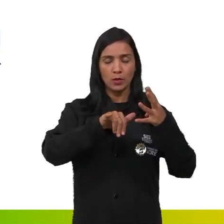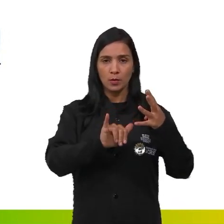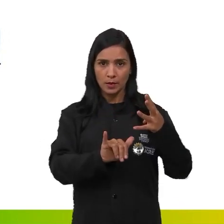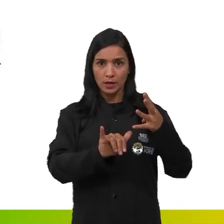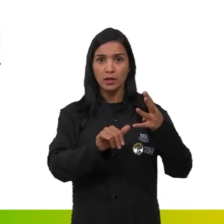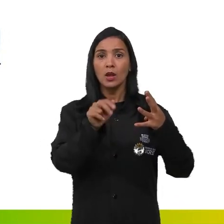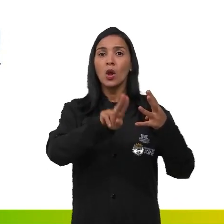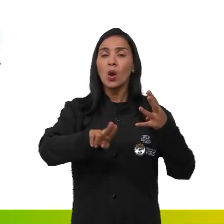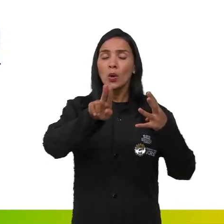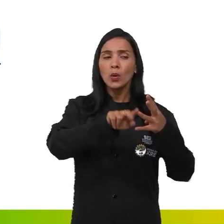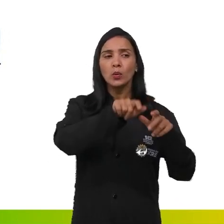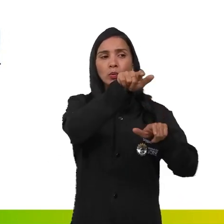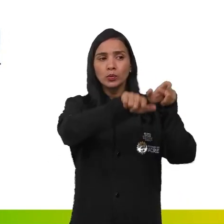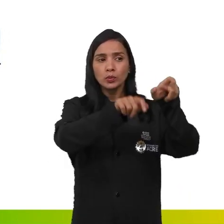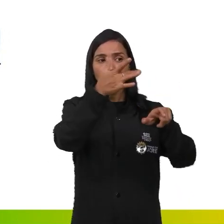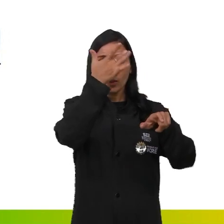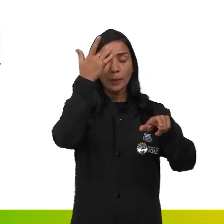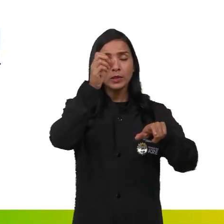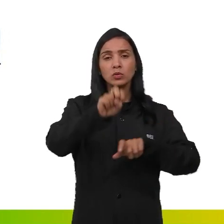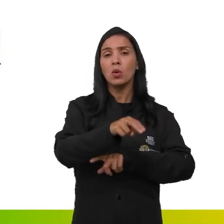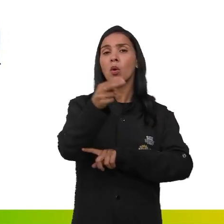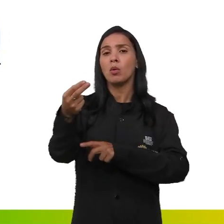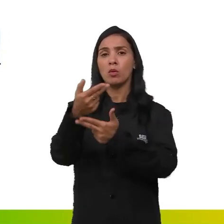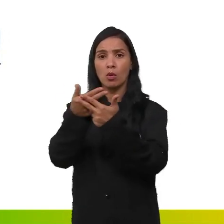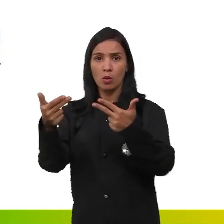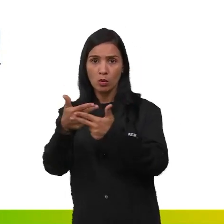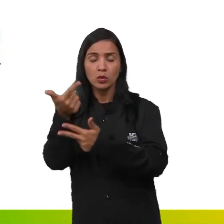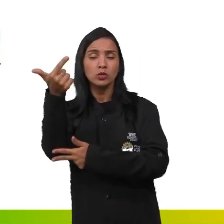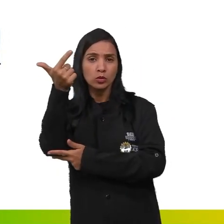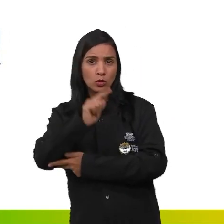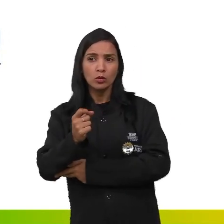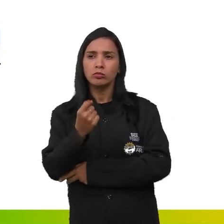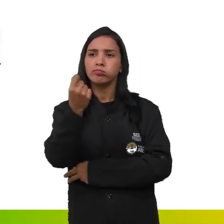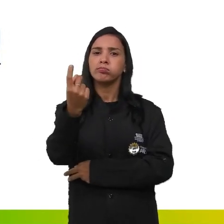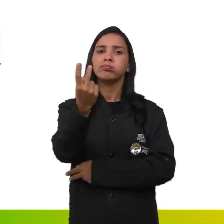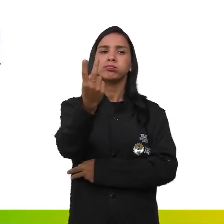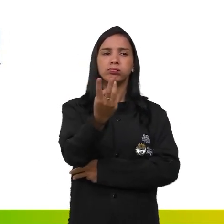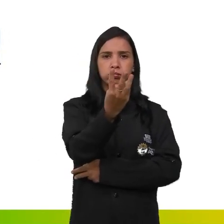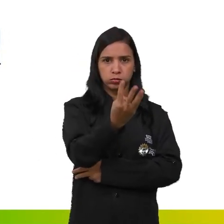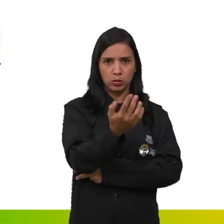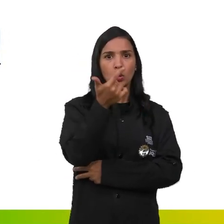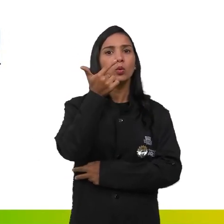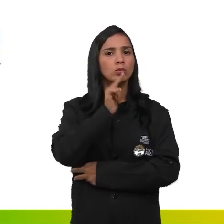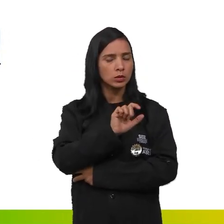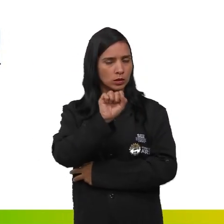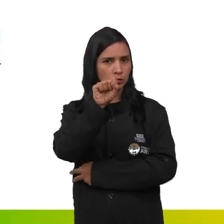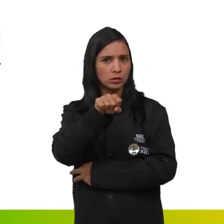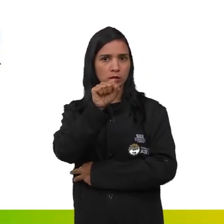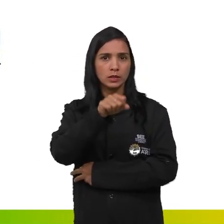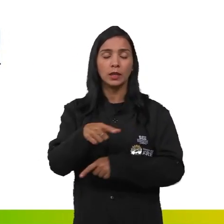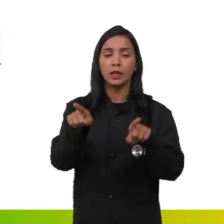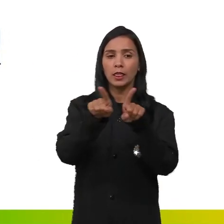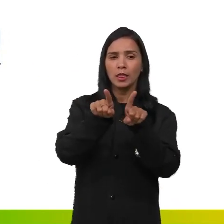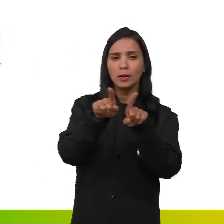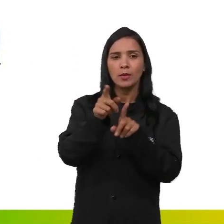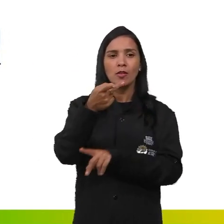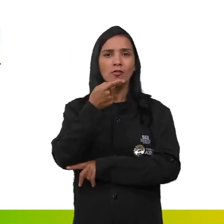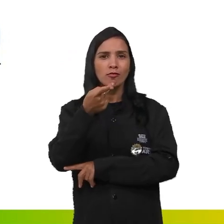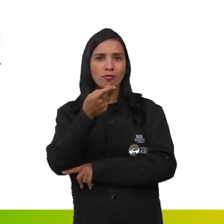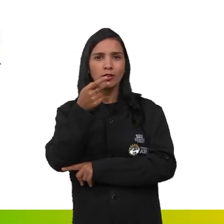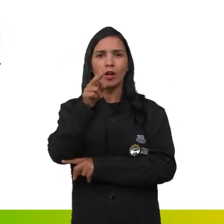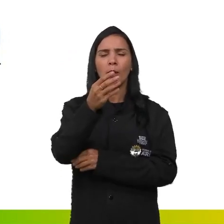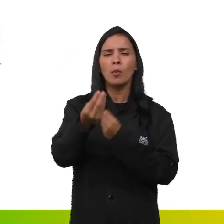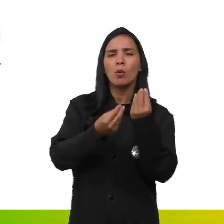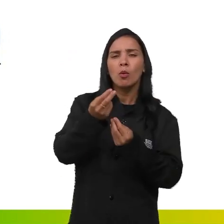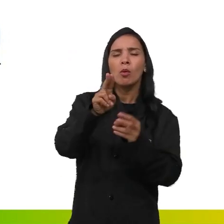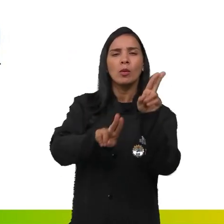mesmo com pessoas, que é algo contável, tudo bem? E também falamos sobre usos, regras